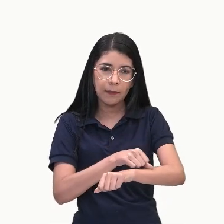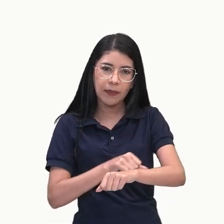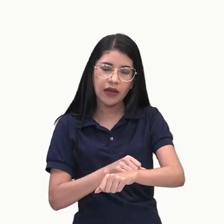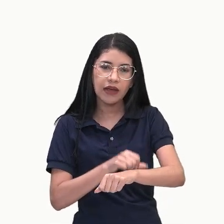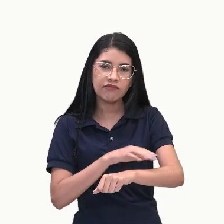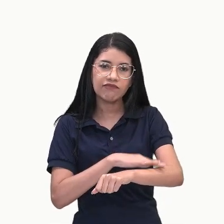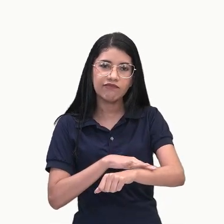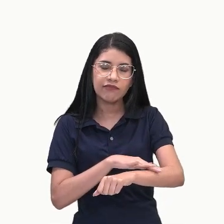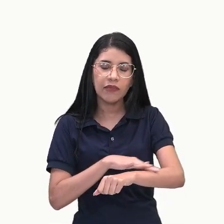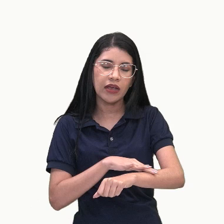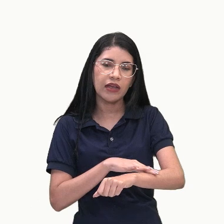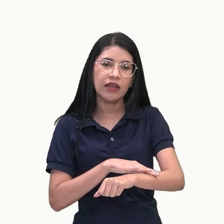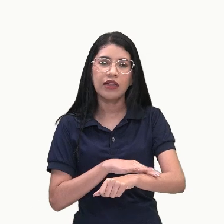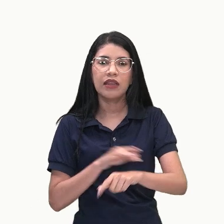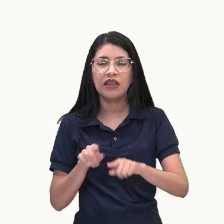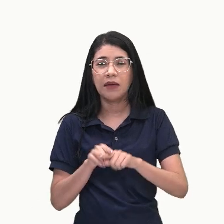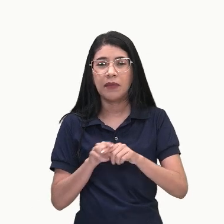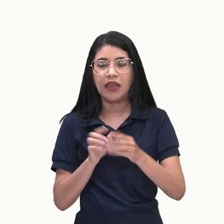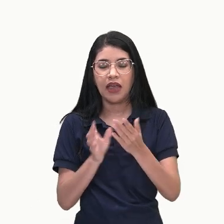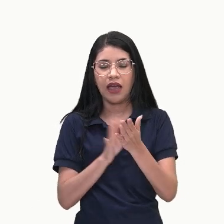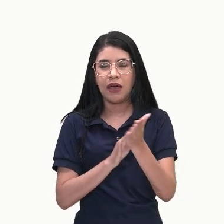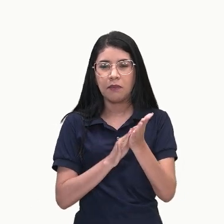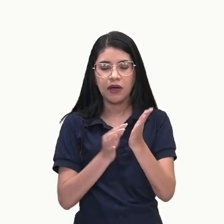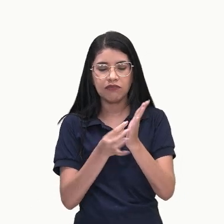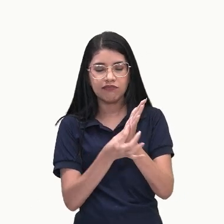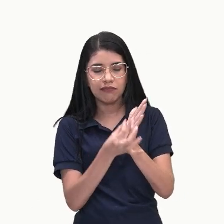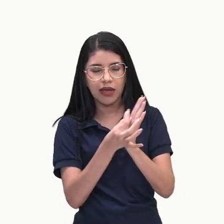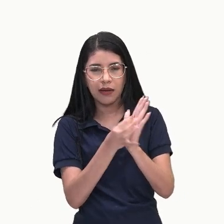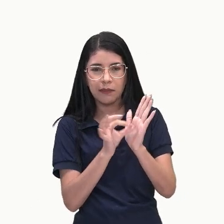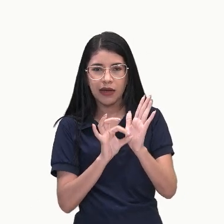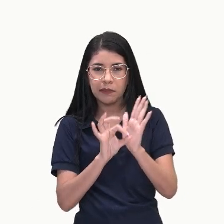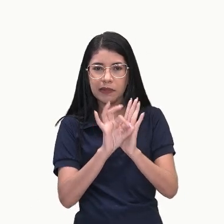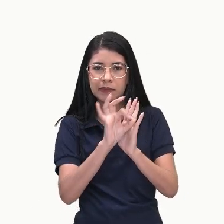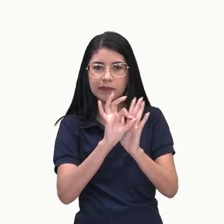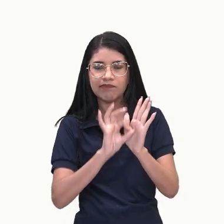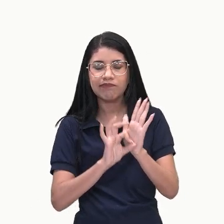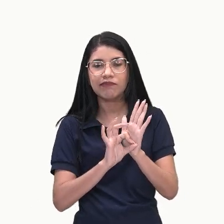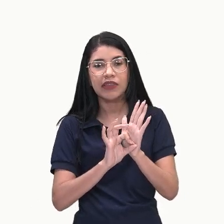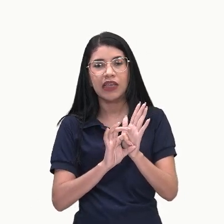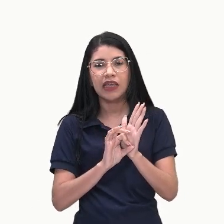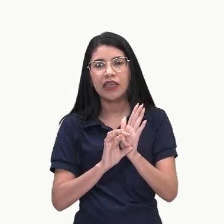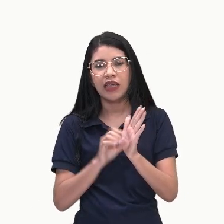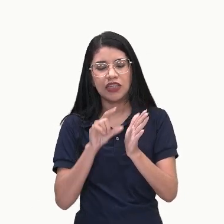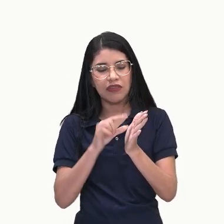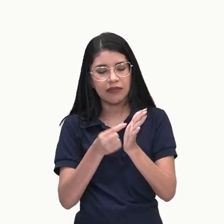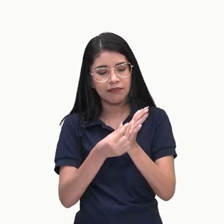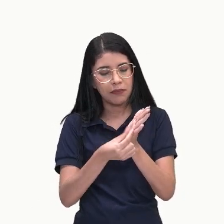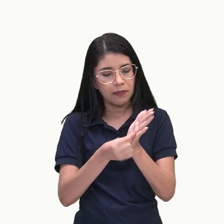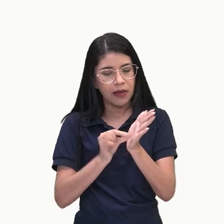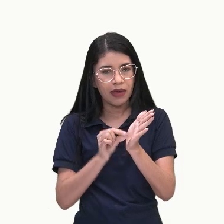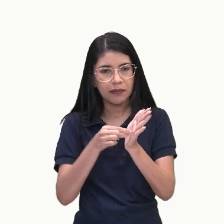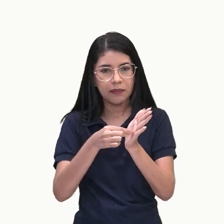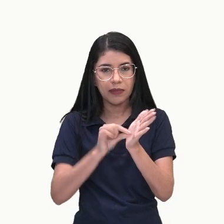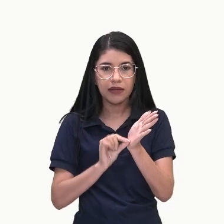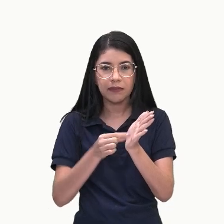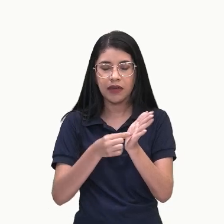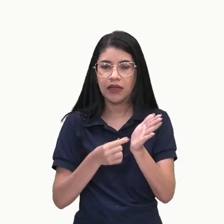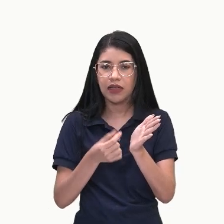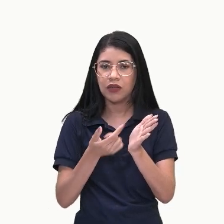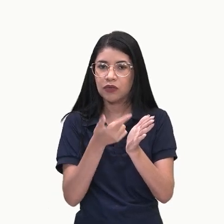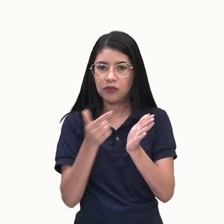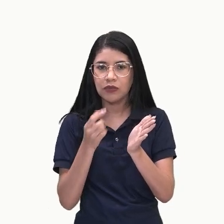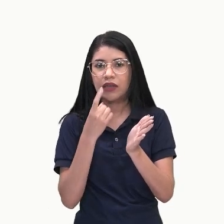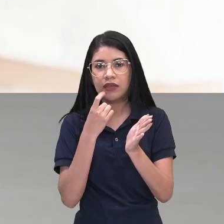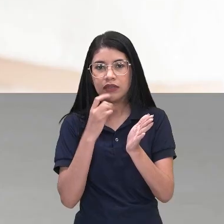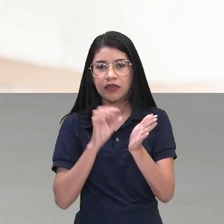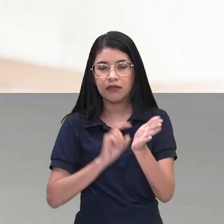local, às vezes a nossa mão forma ali alguns calos na palma da mão, por exemplo, e a gente fica tirando aquela pelezinha, né? Não sai sangue. Por